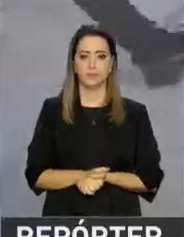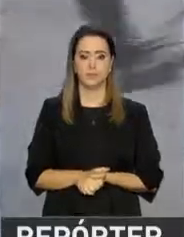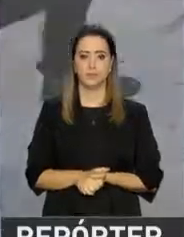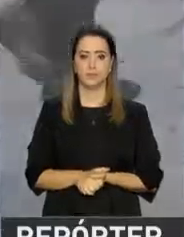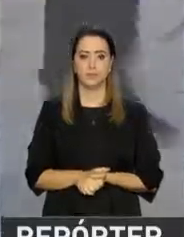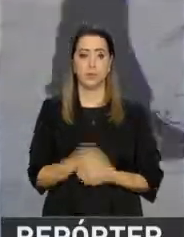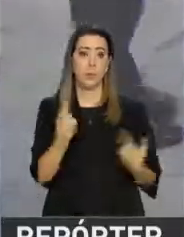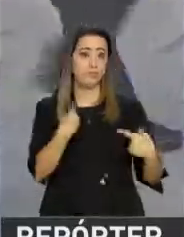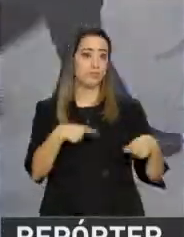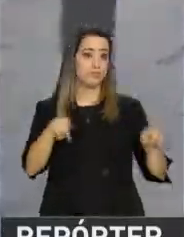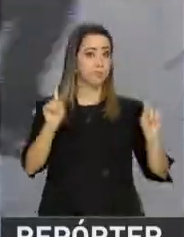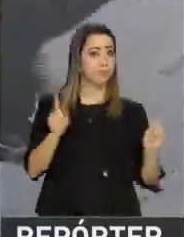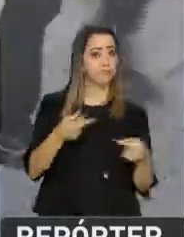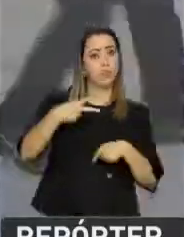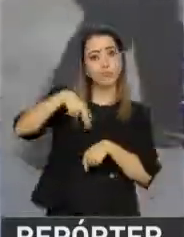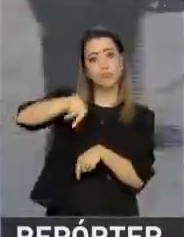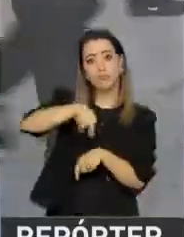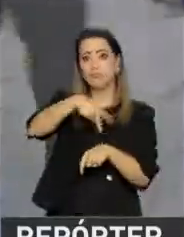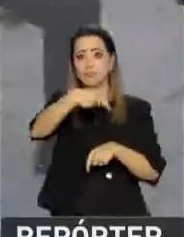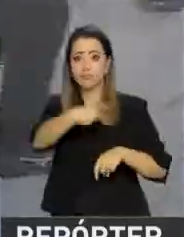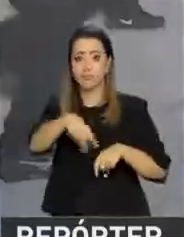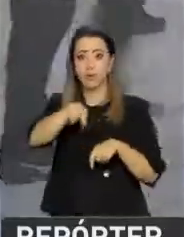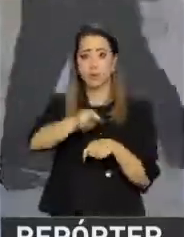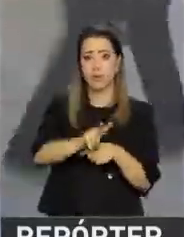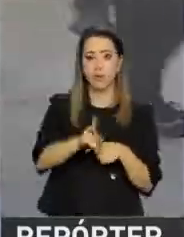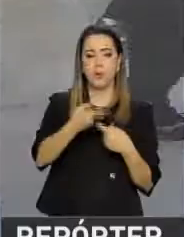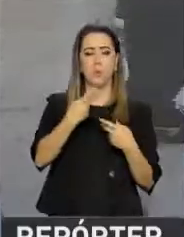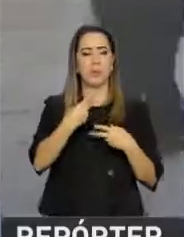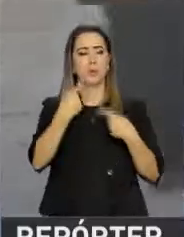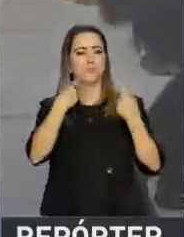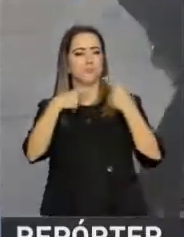música dança e poesia